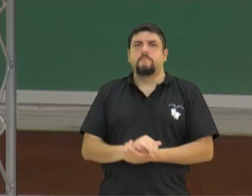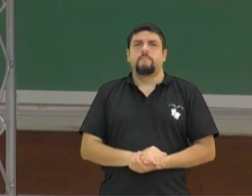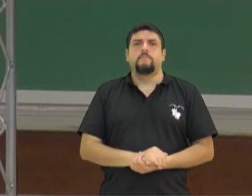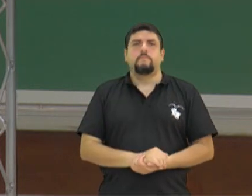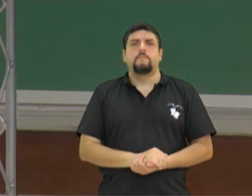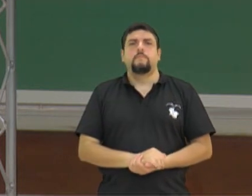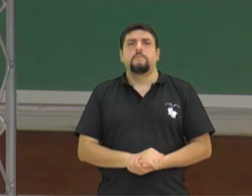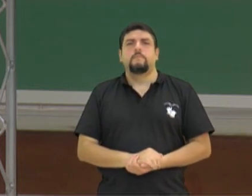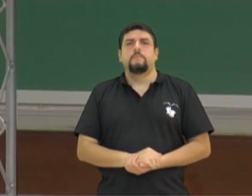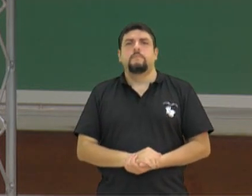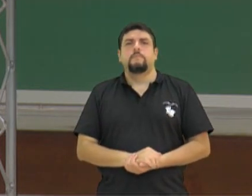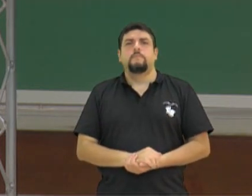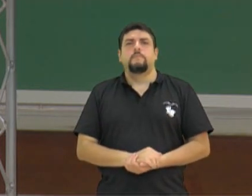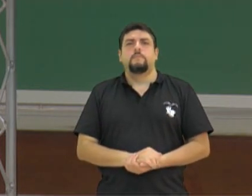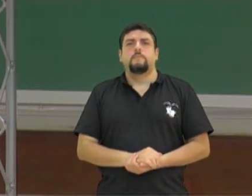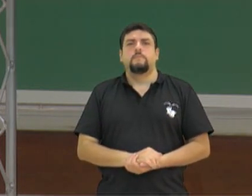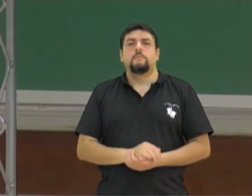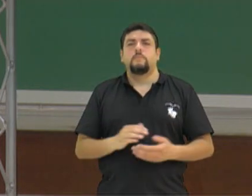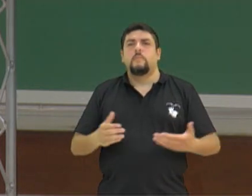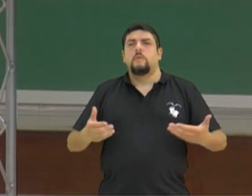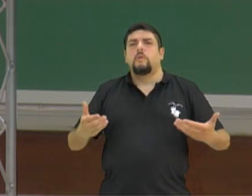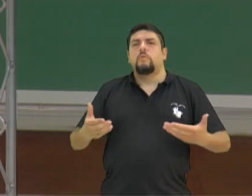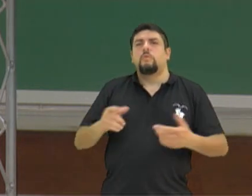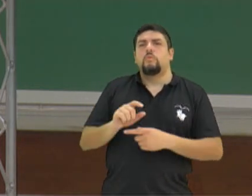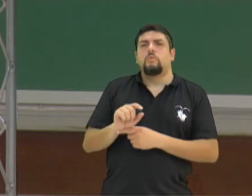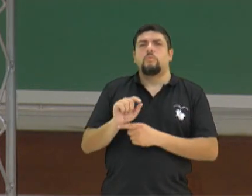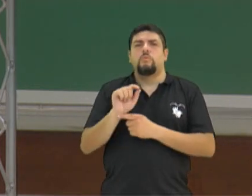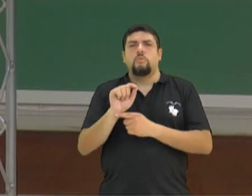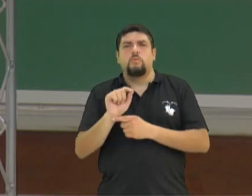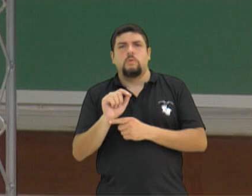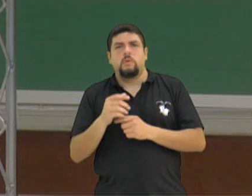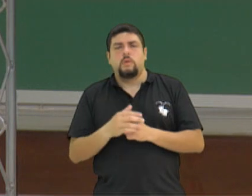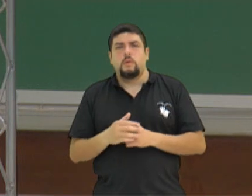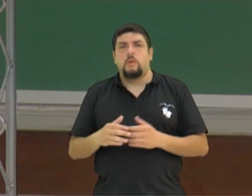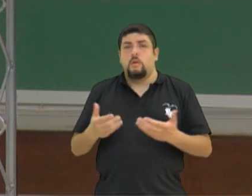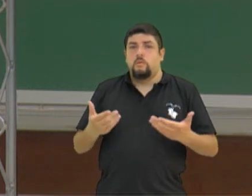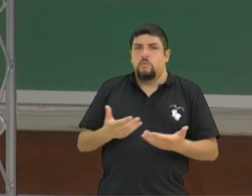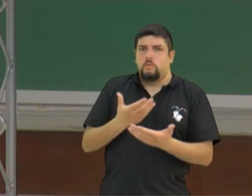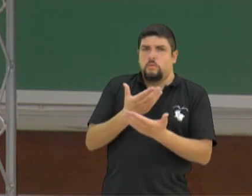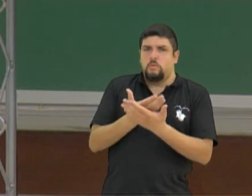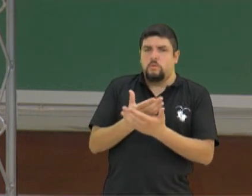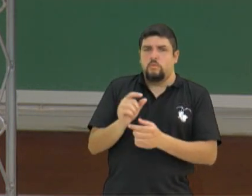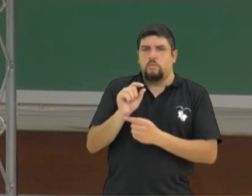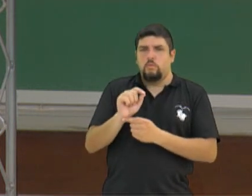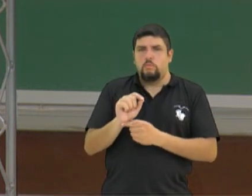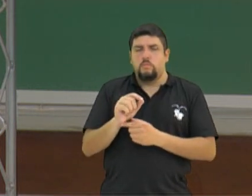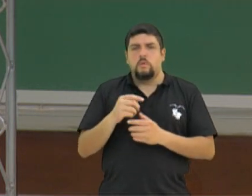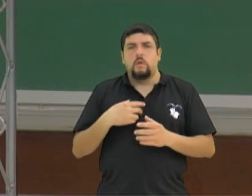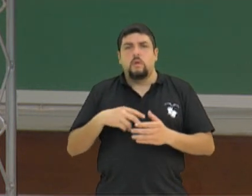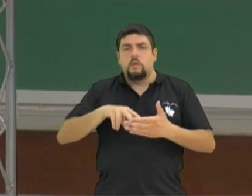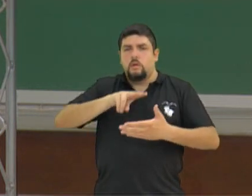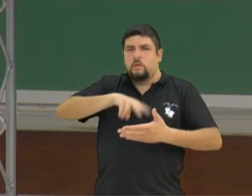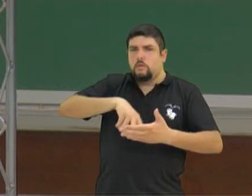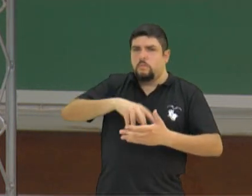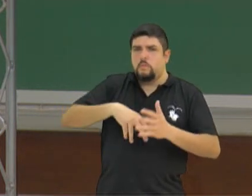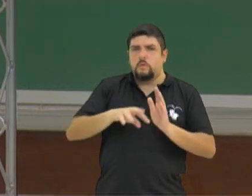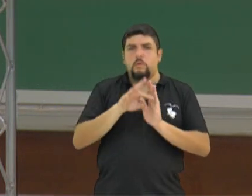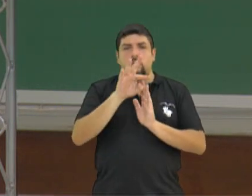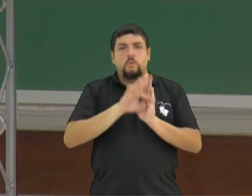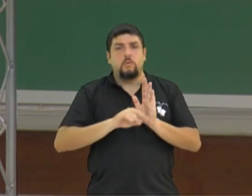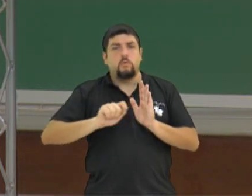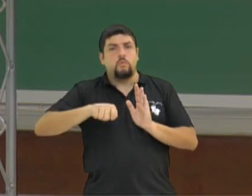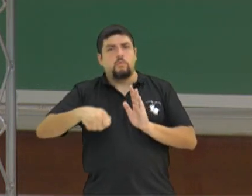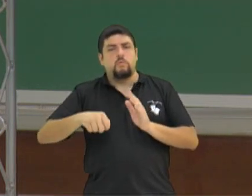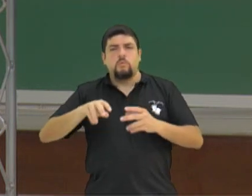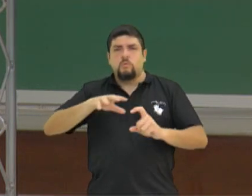ok? Vamos ver o que preparamos para hoje? Então, para a nossa aula de hoje, a gente vai fazer leitura de texto informativo sobre mito e mitologia,